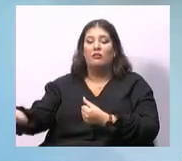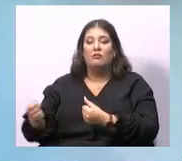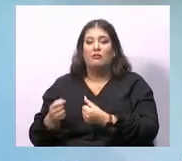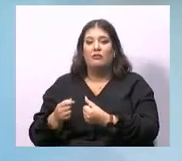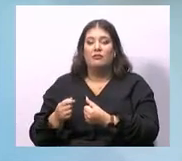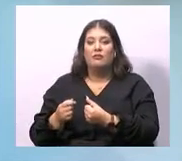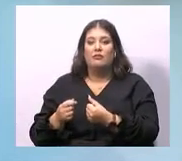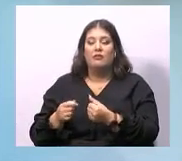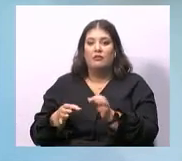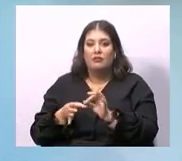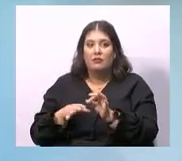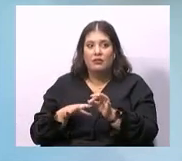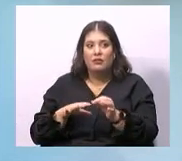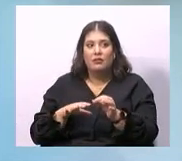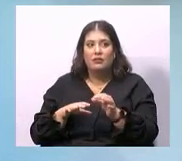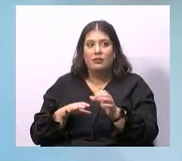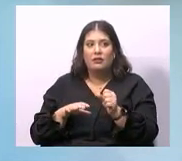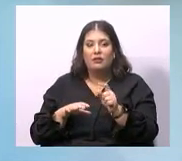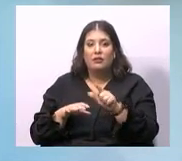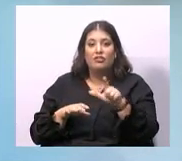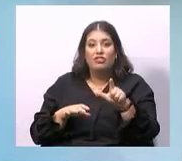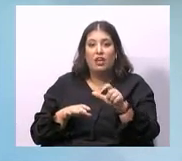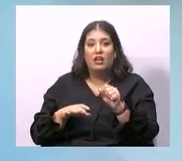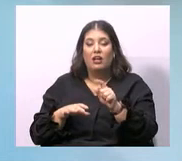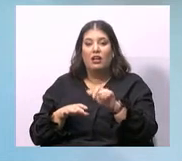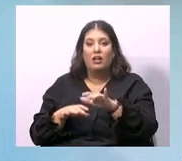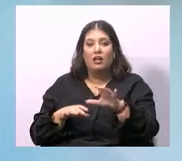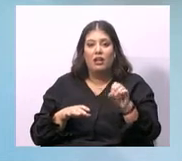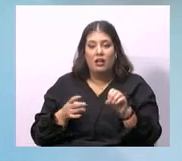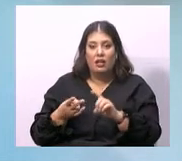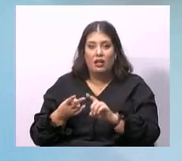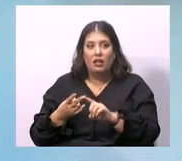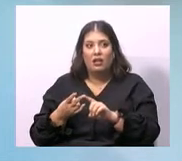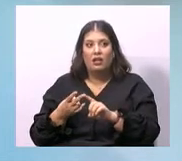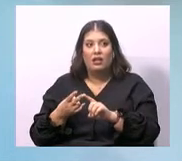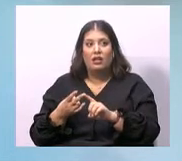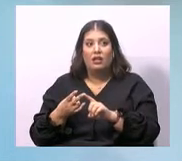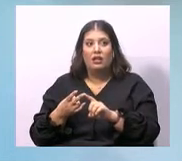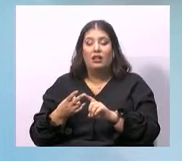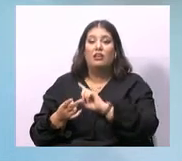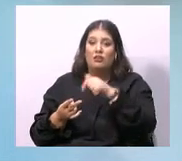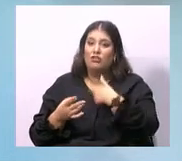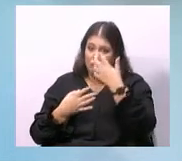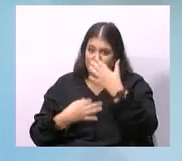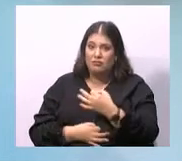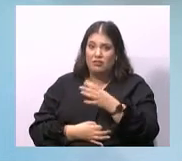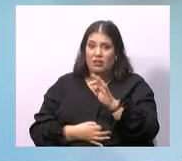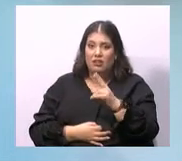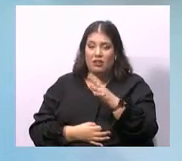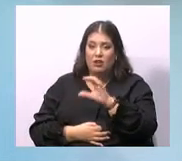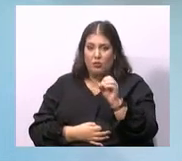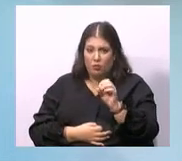Usou vernigel, gelinho ou verniz? Faz pedicure recorrentemente? Temos a certeza absoluta que não tem